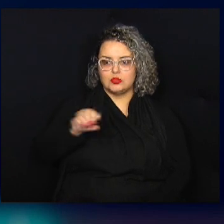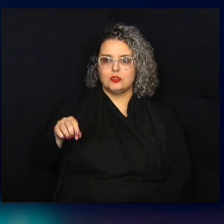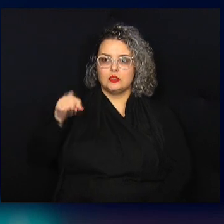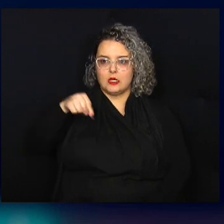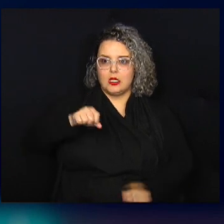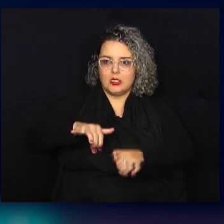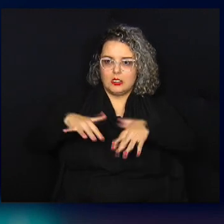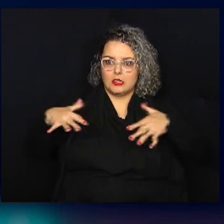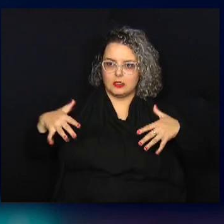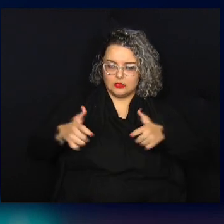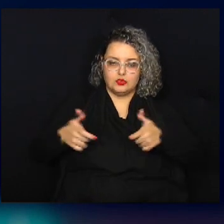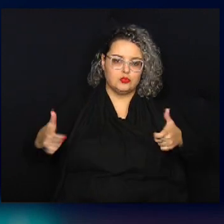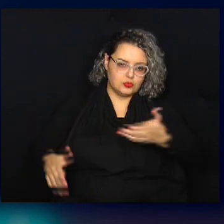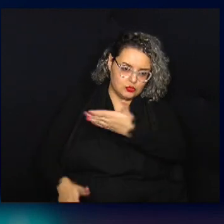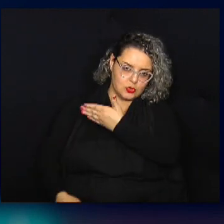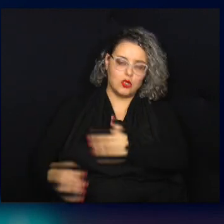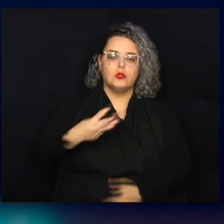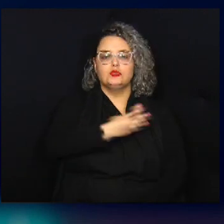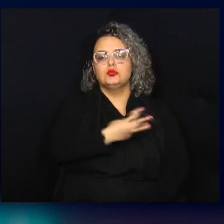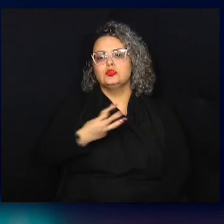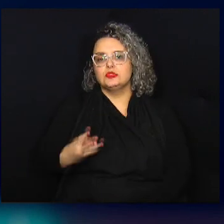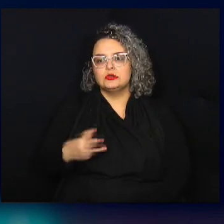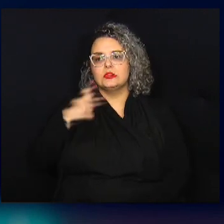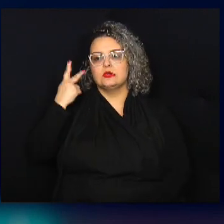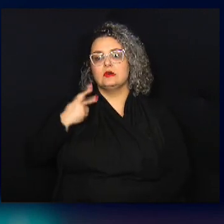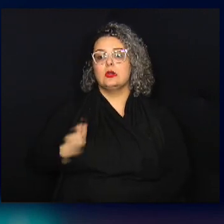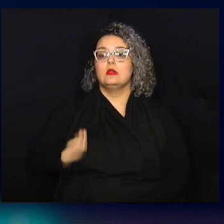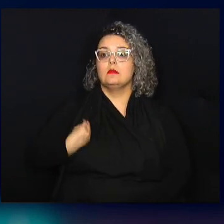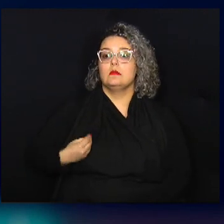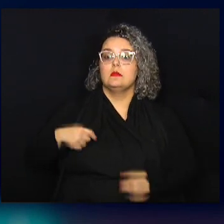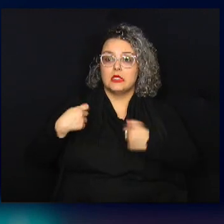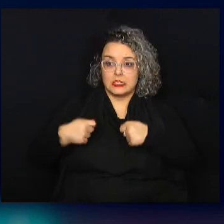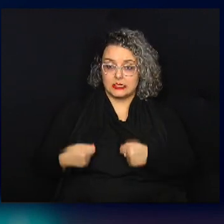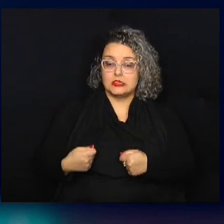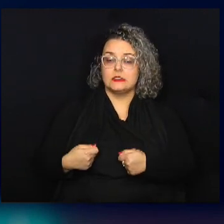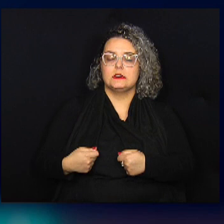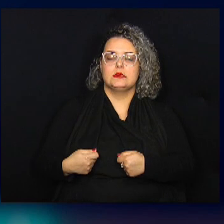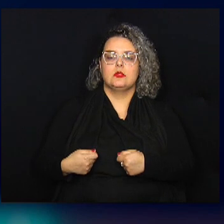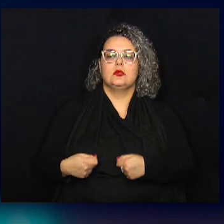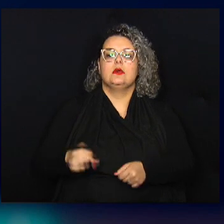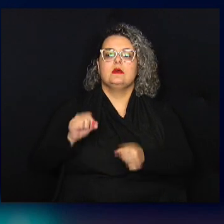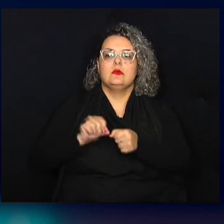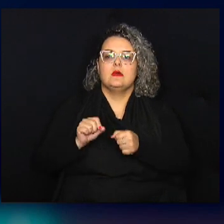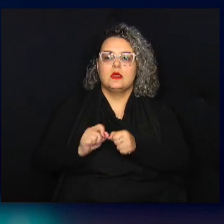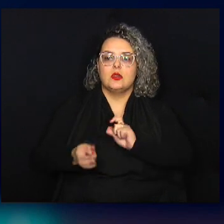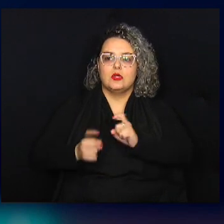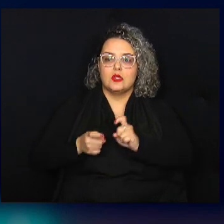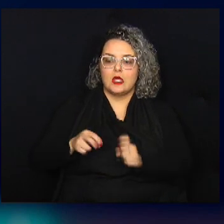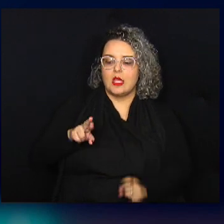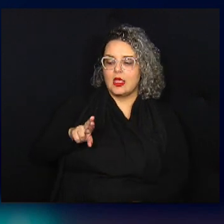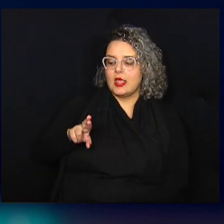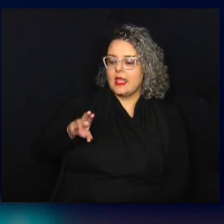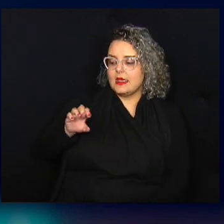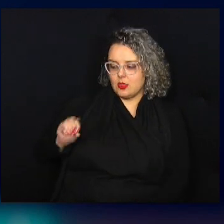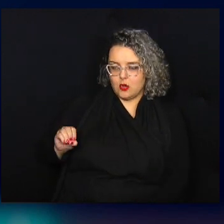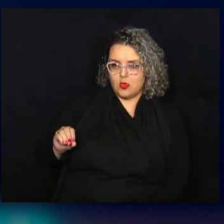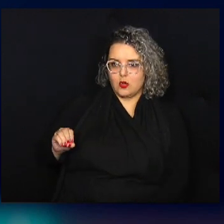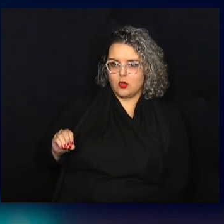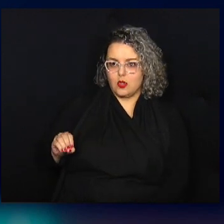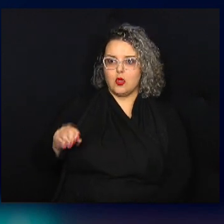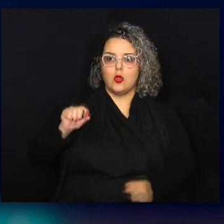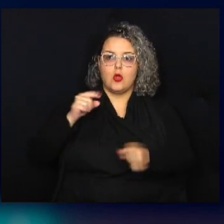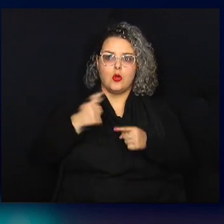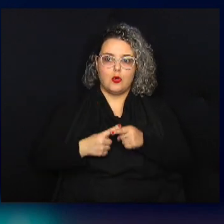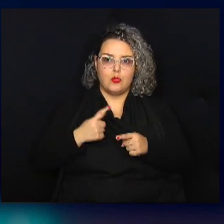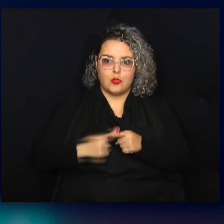plenário. Os 33 vereadores têm que estar presentes e eles fazem o que a gente chama de reunião ordinária. porque ela